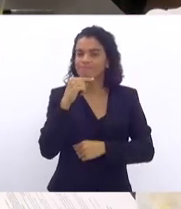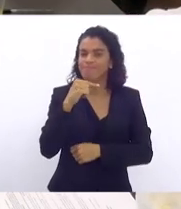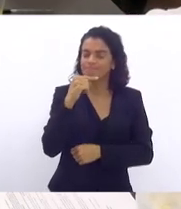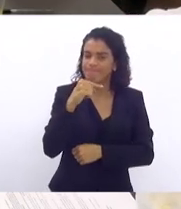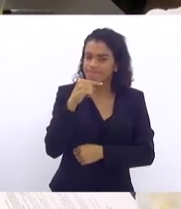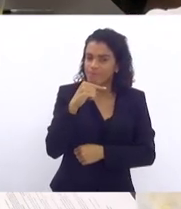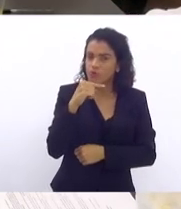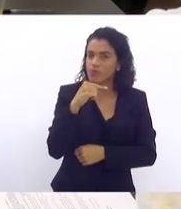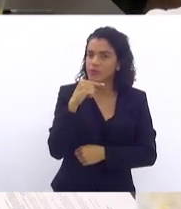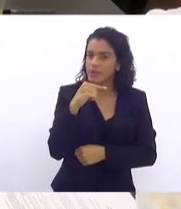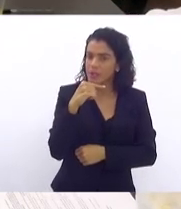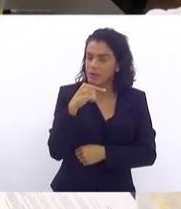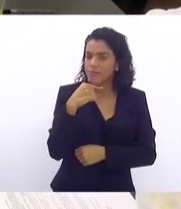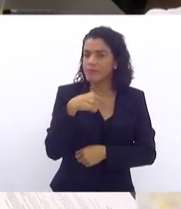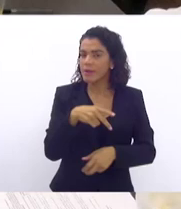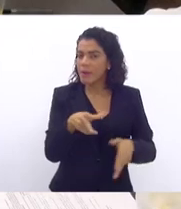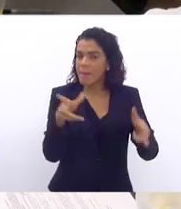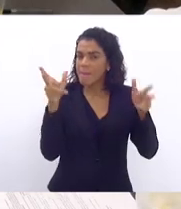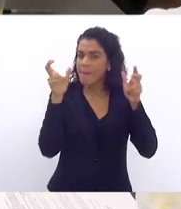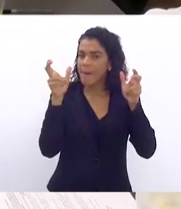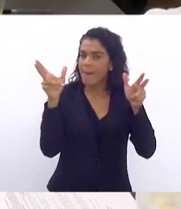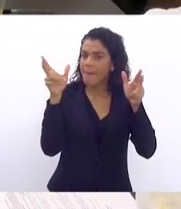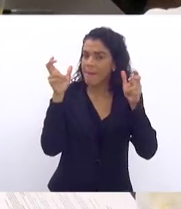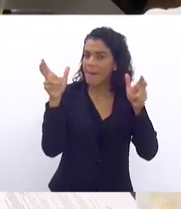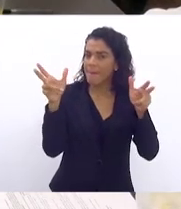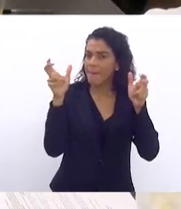e, ouvindo